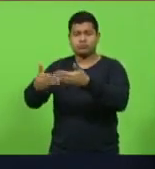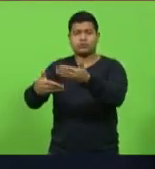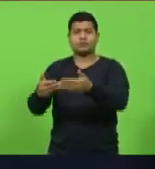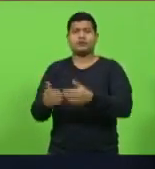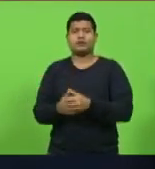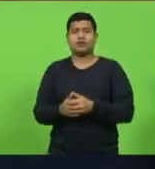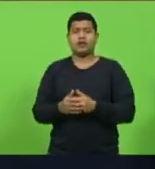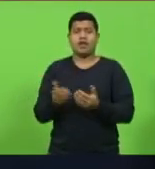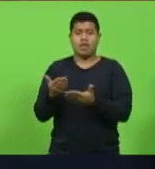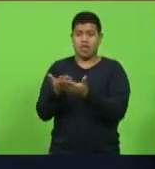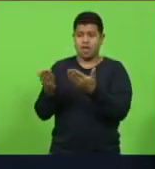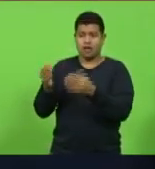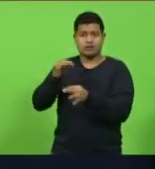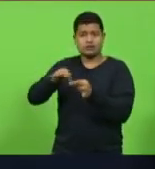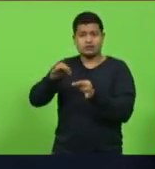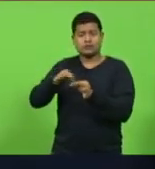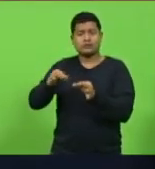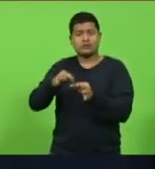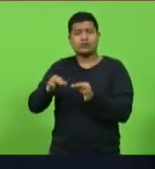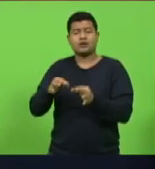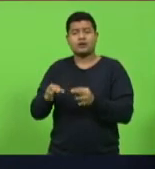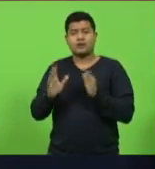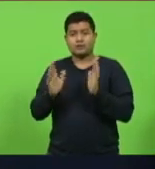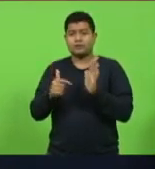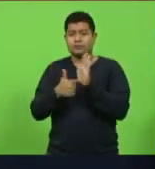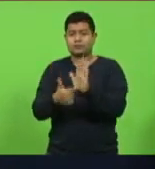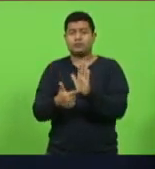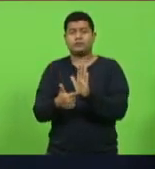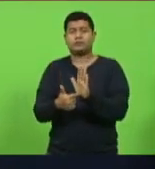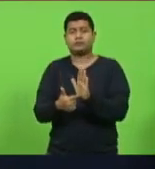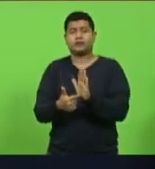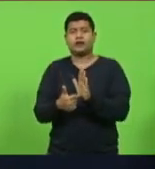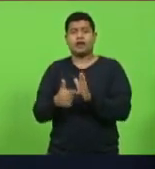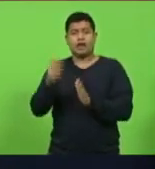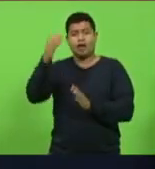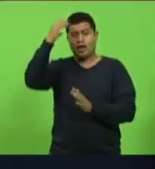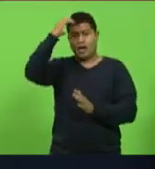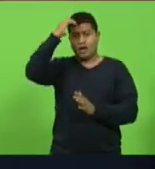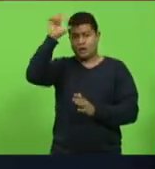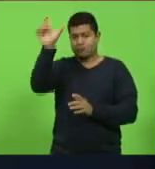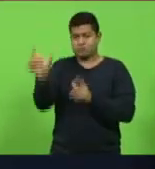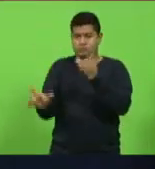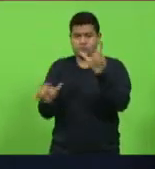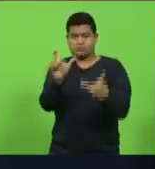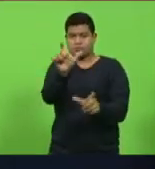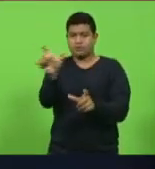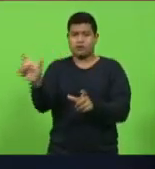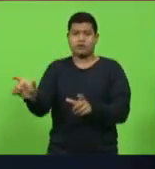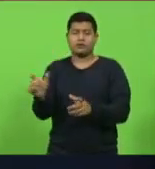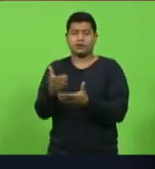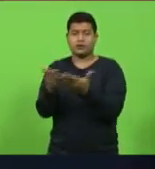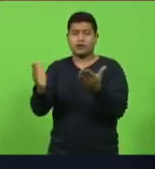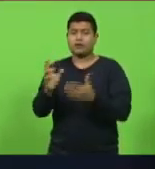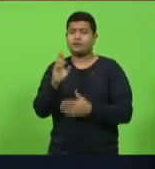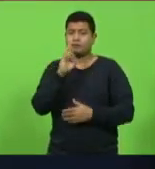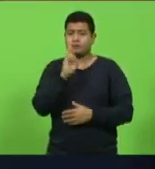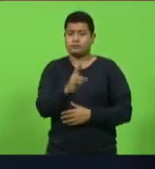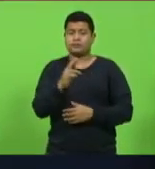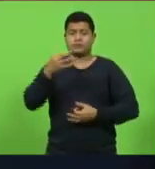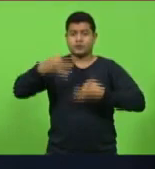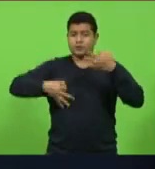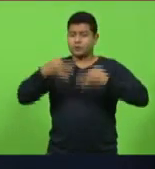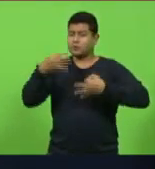esses órgãos estarão apontando as pessoas suspeitas e que irão responder juridicamente